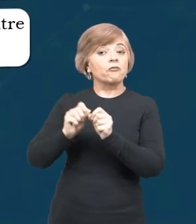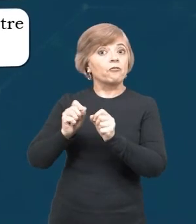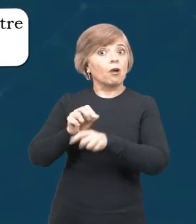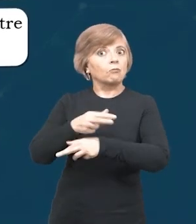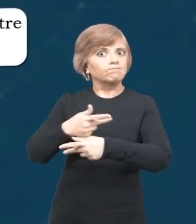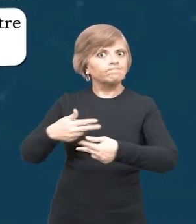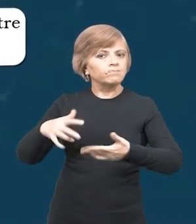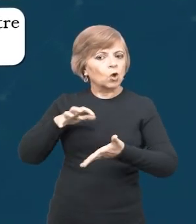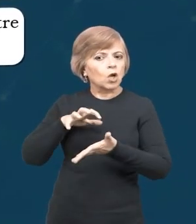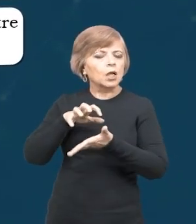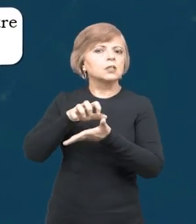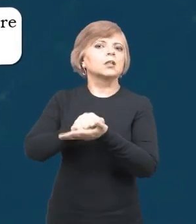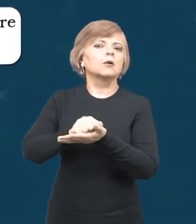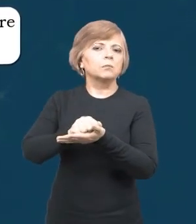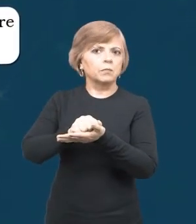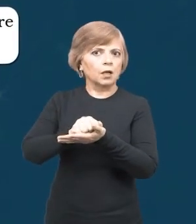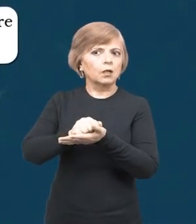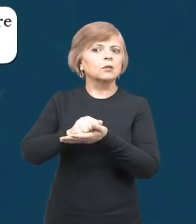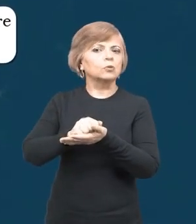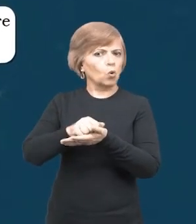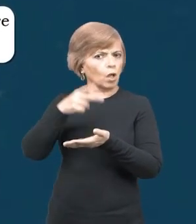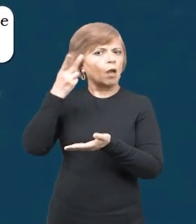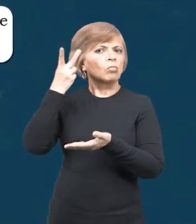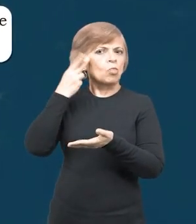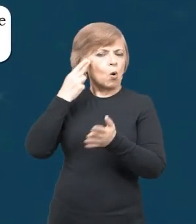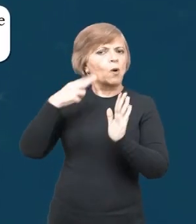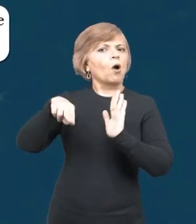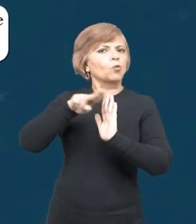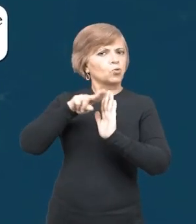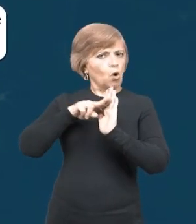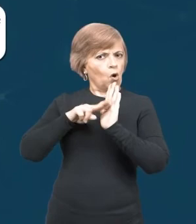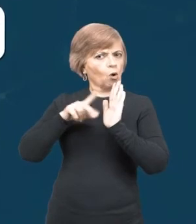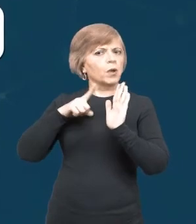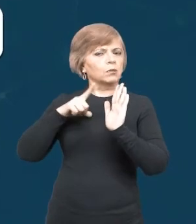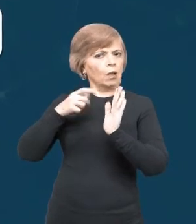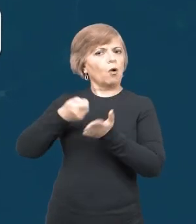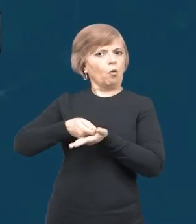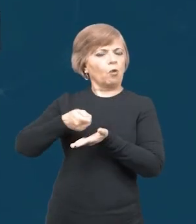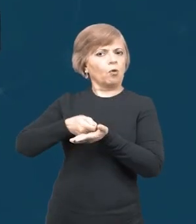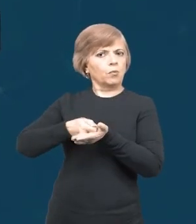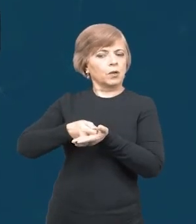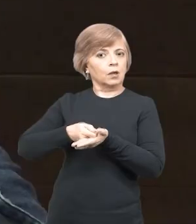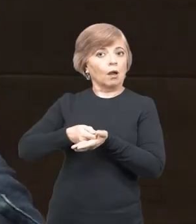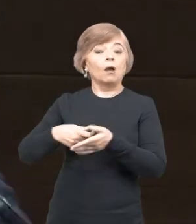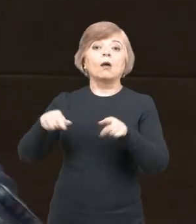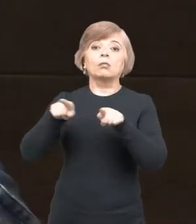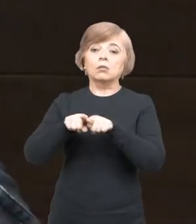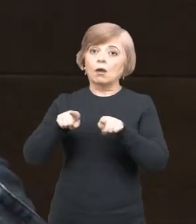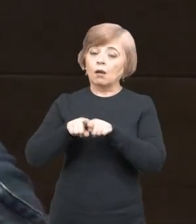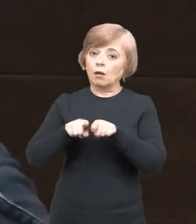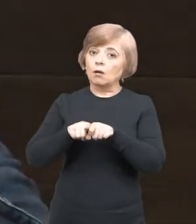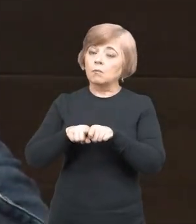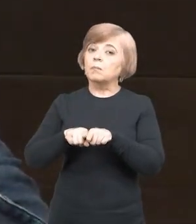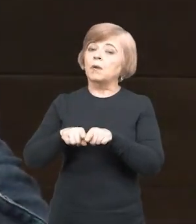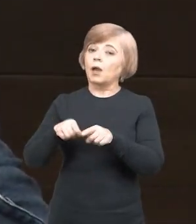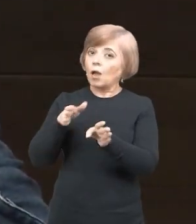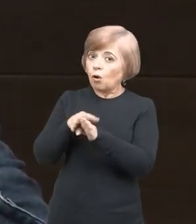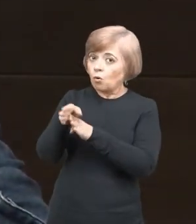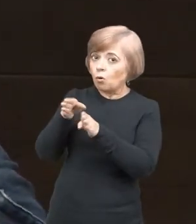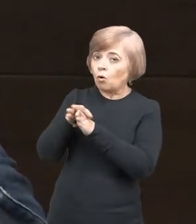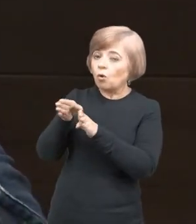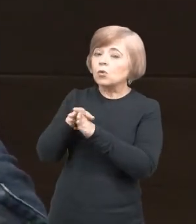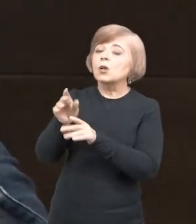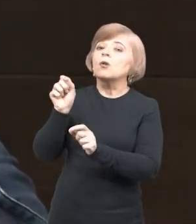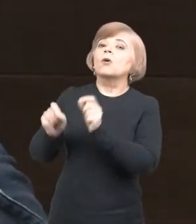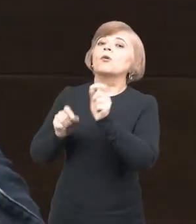providências, o procedimento previsto nas normas que regem o tema. E, por fim,